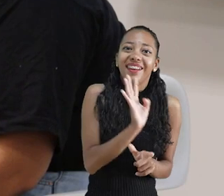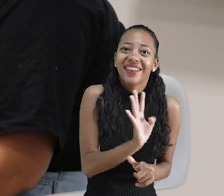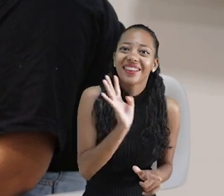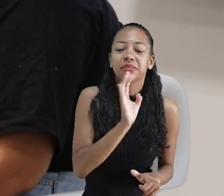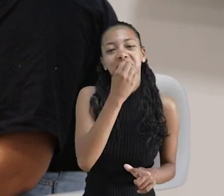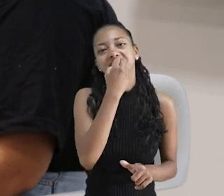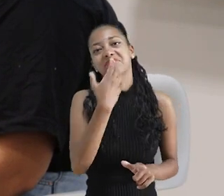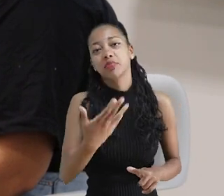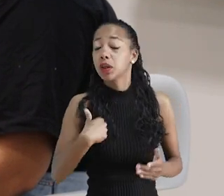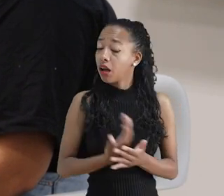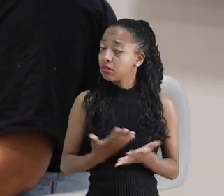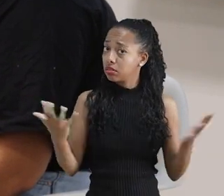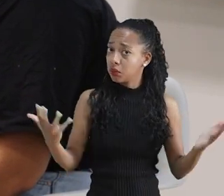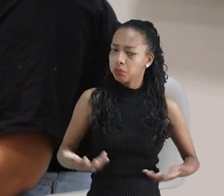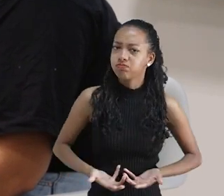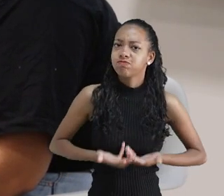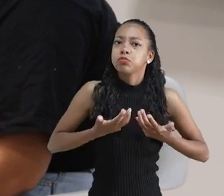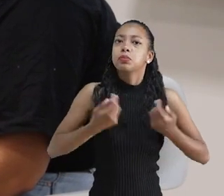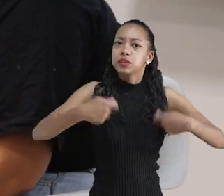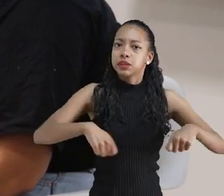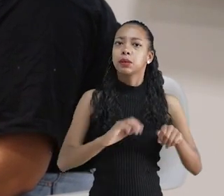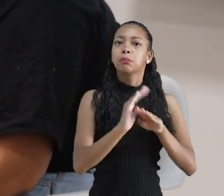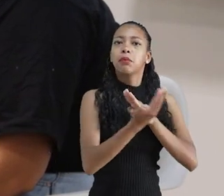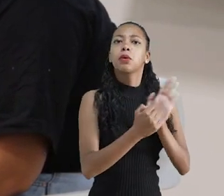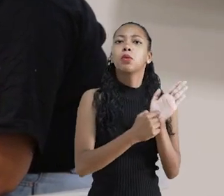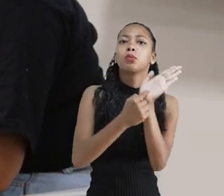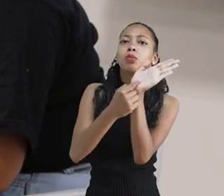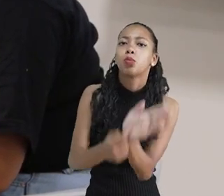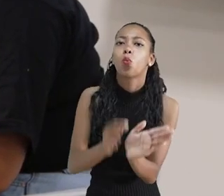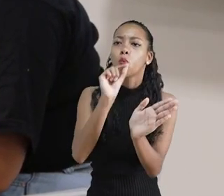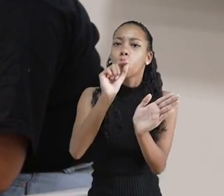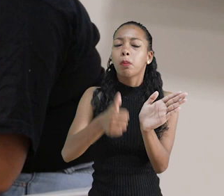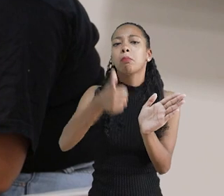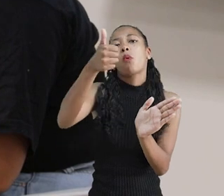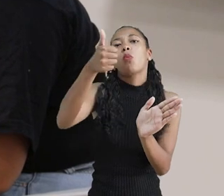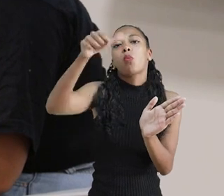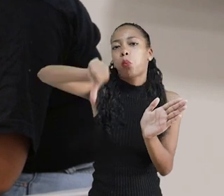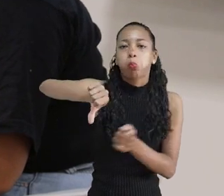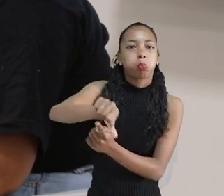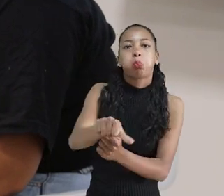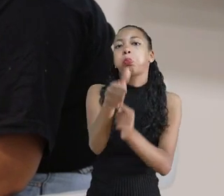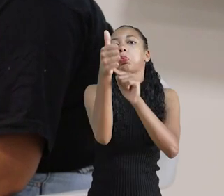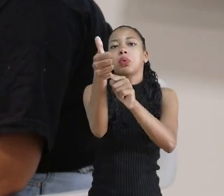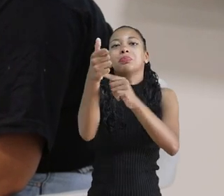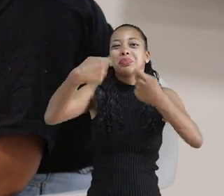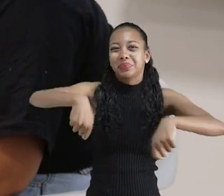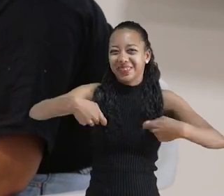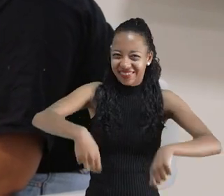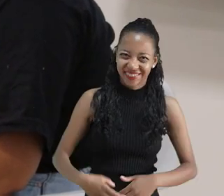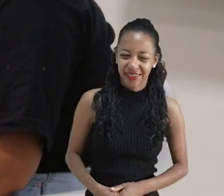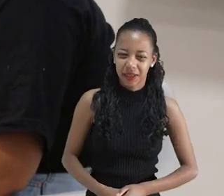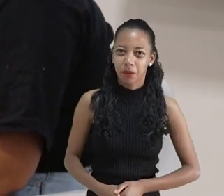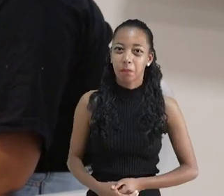gás mesmo né de que é isso que tem que ser feito E aí a partir disso continuamos produzindo bastante vídeos né nesse nesse sentido e